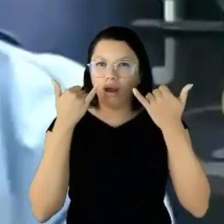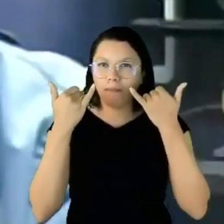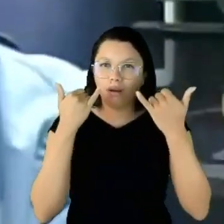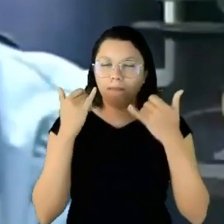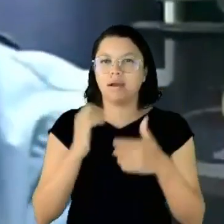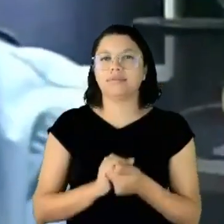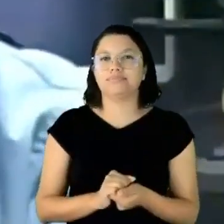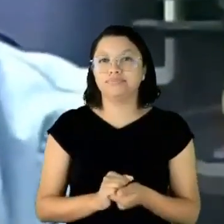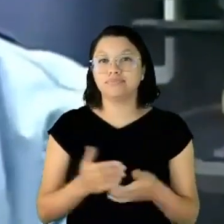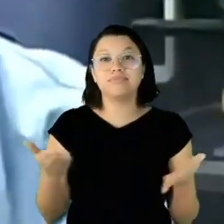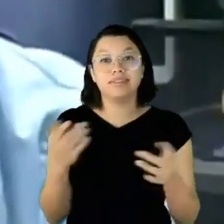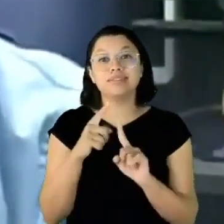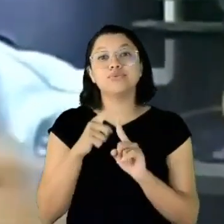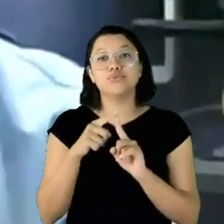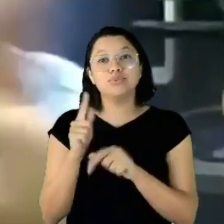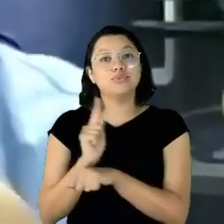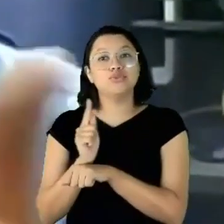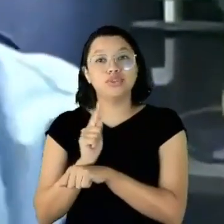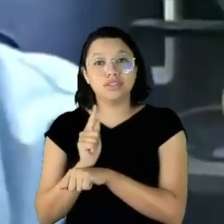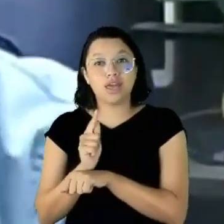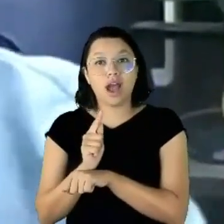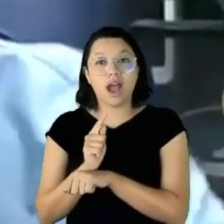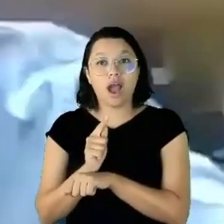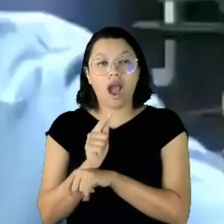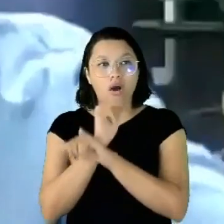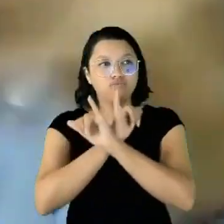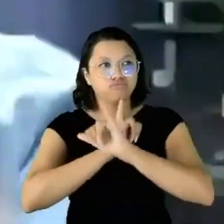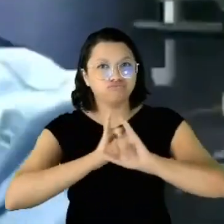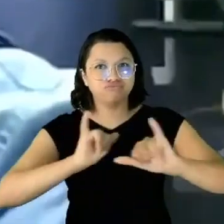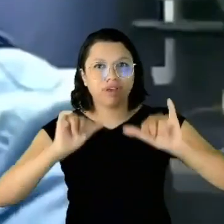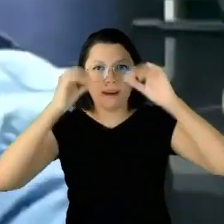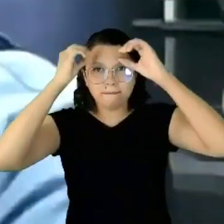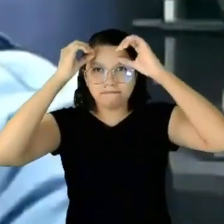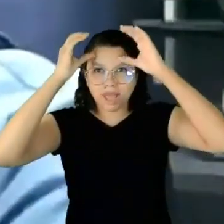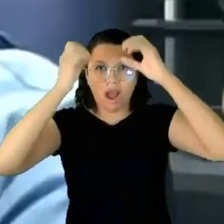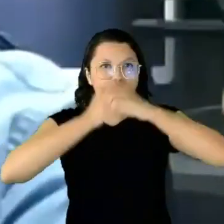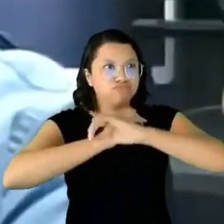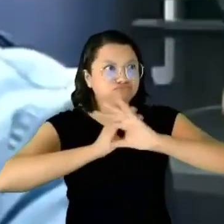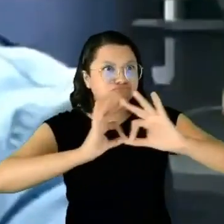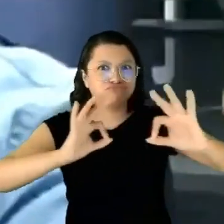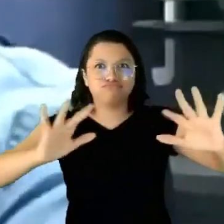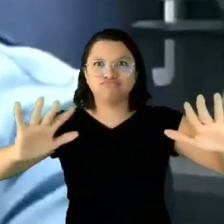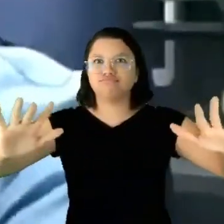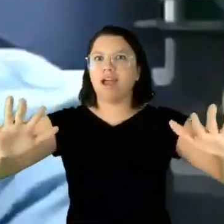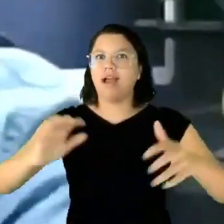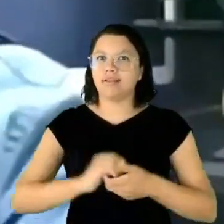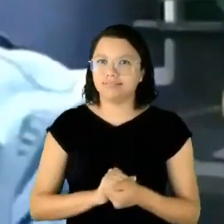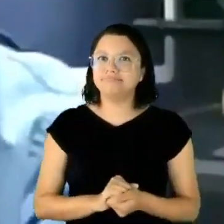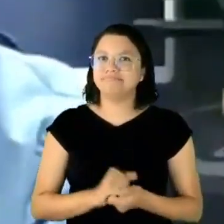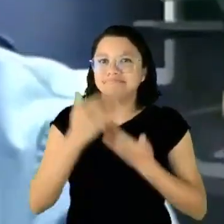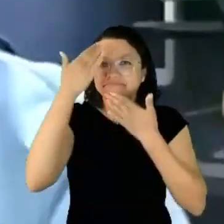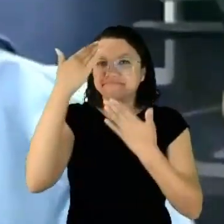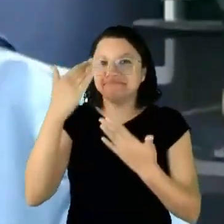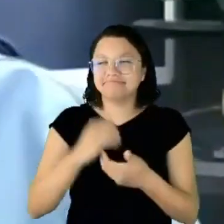forma de gestão também de a gente compartilhar conhecimento onde todos crescem muito obrigado